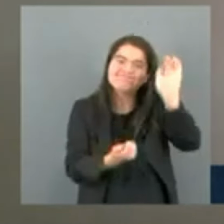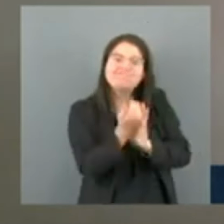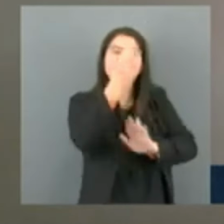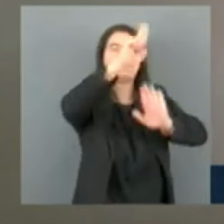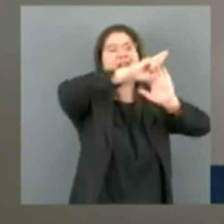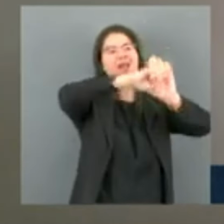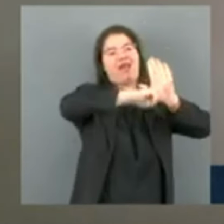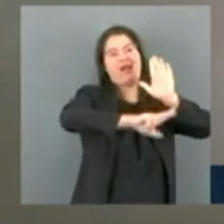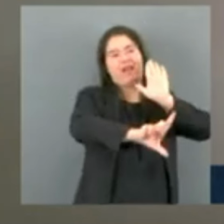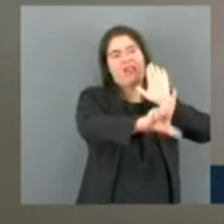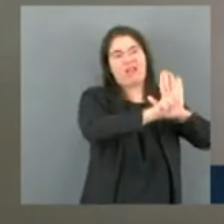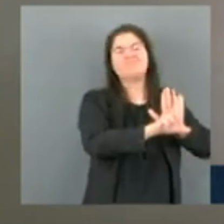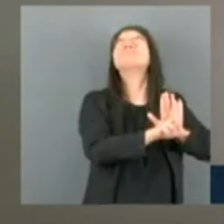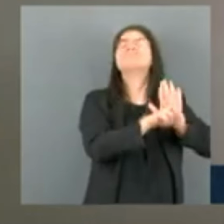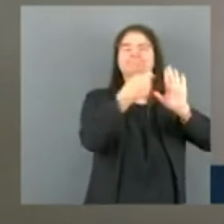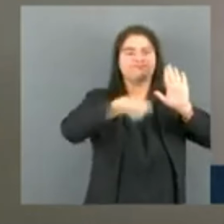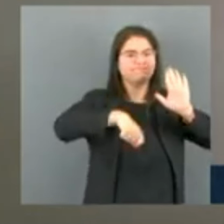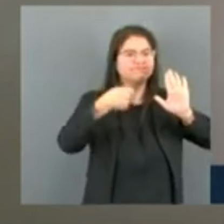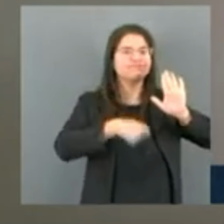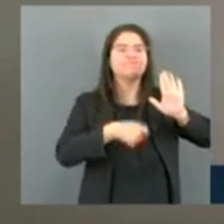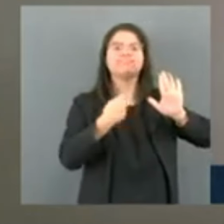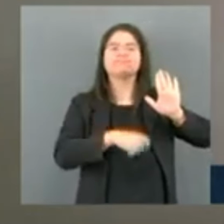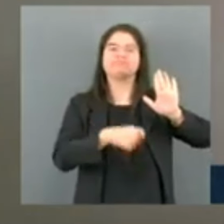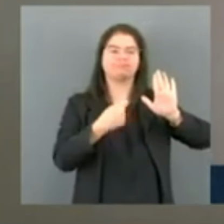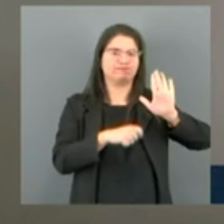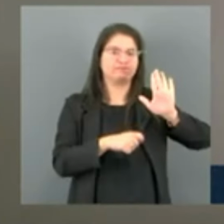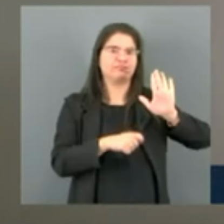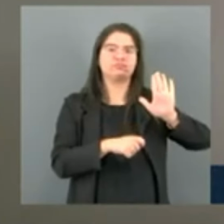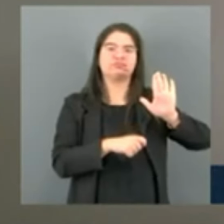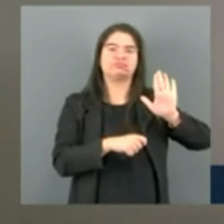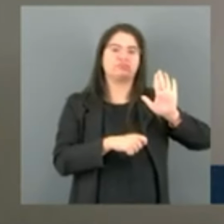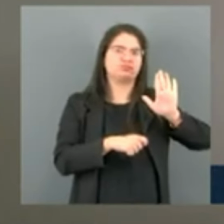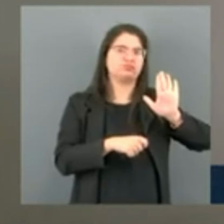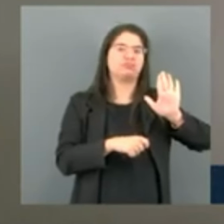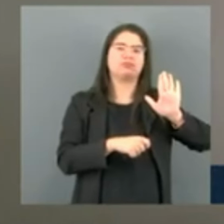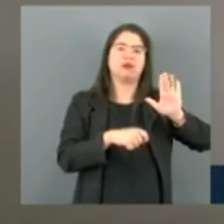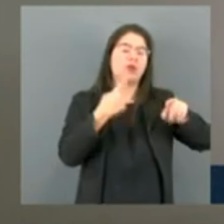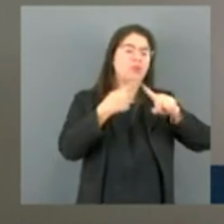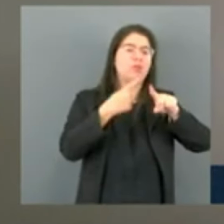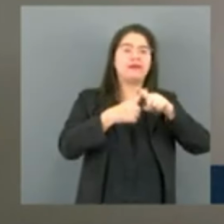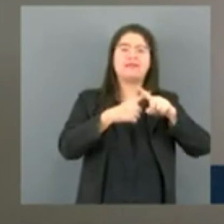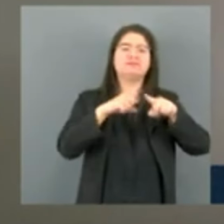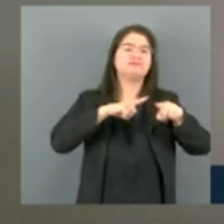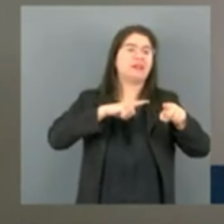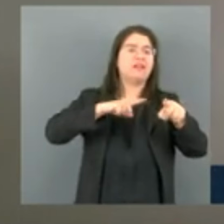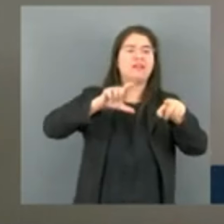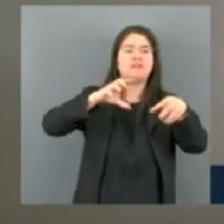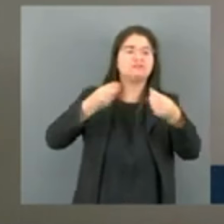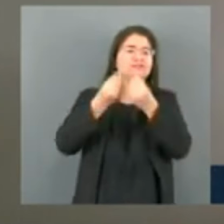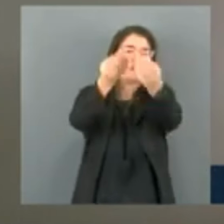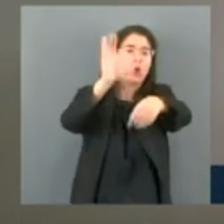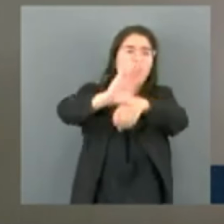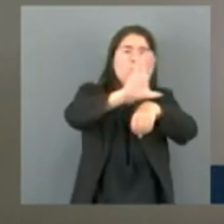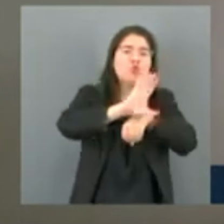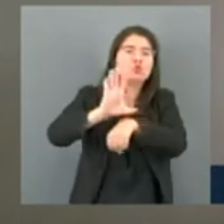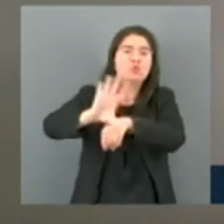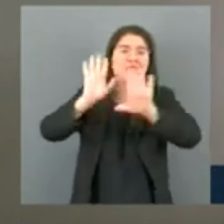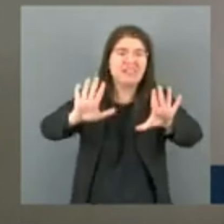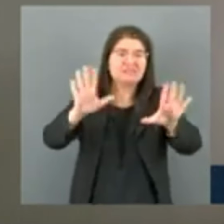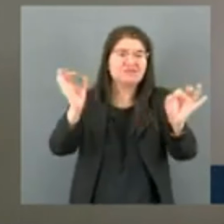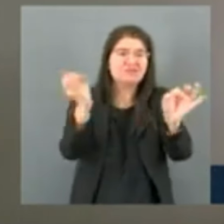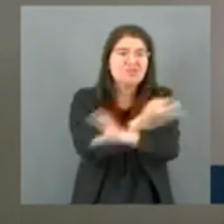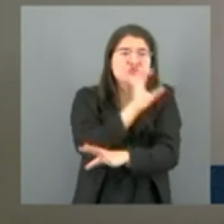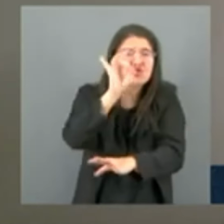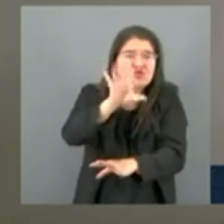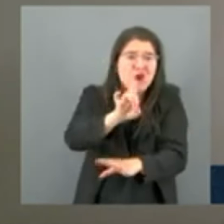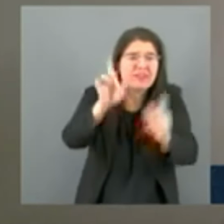não podemos contar com o bom senso de todos dentro dos processos de formação e dentro do processo de atuação profissional. Embora,